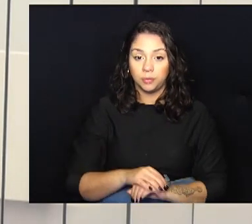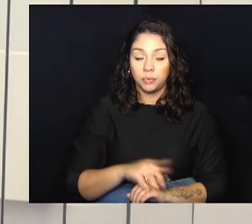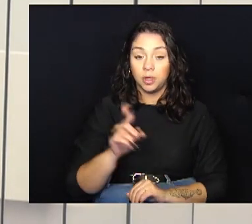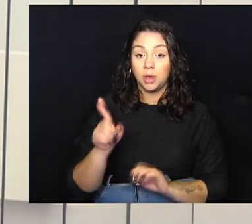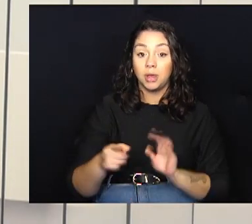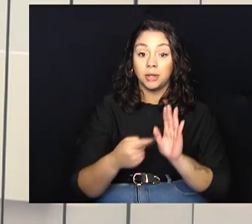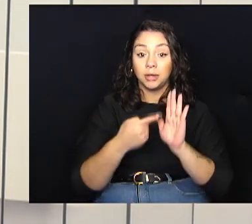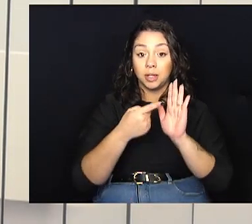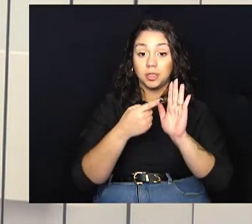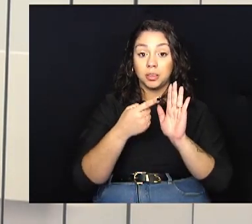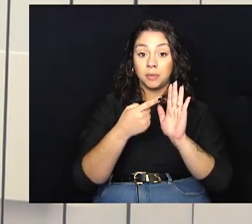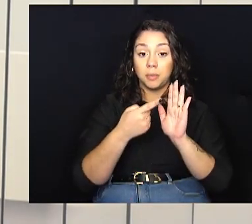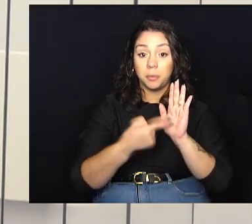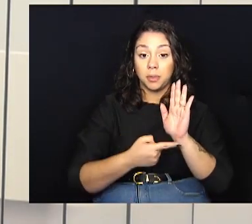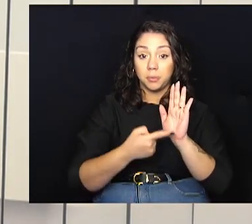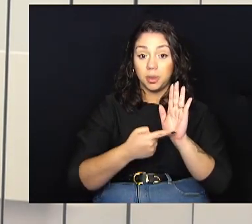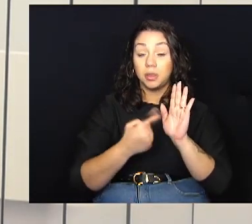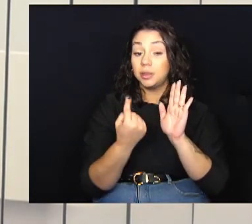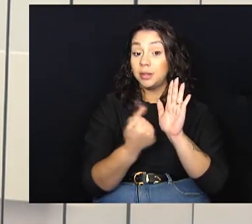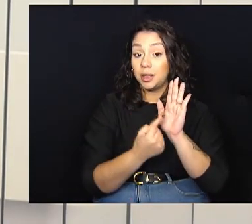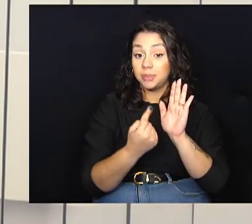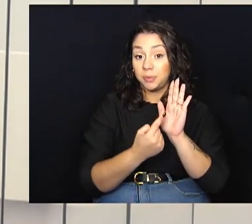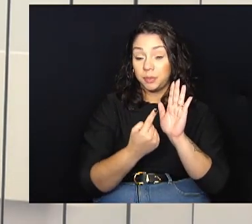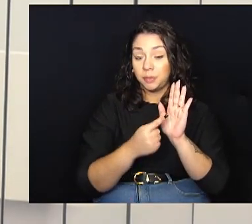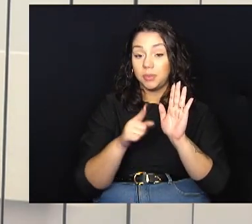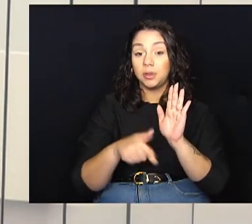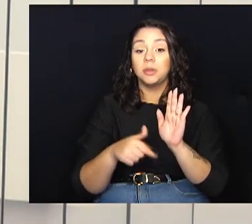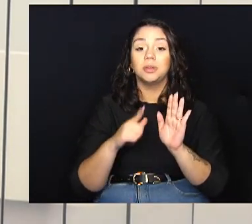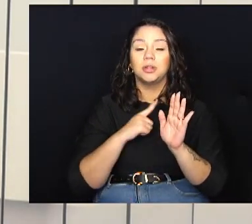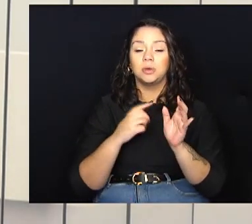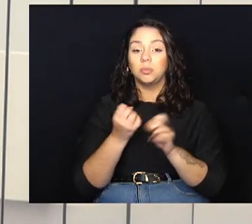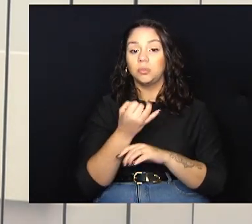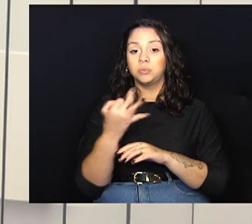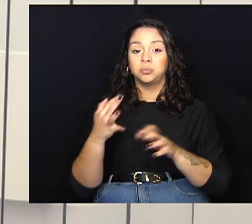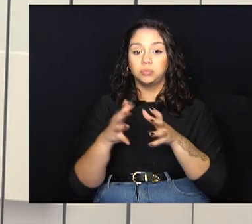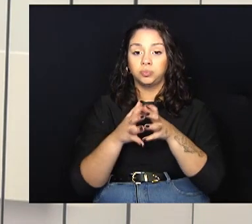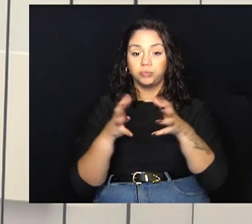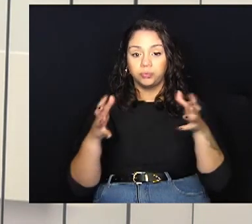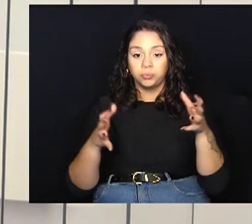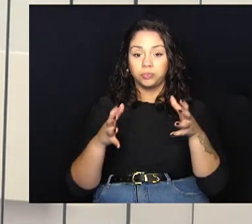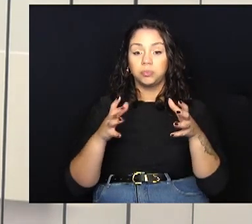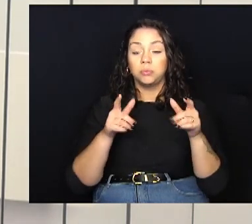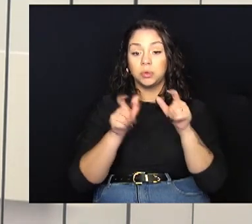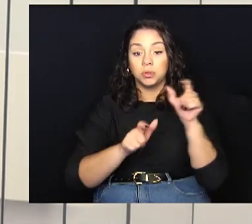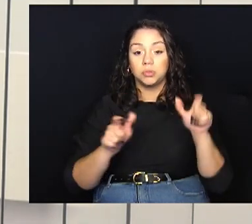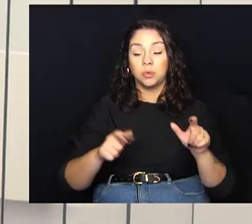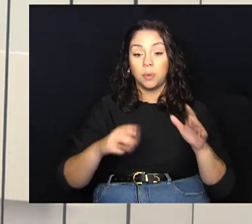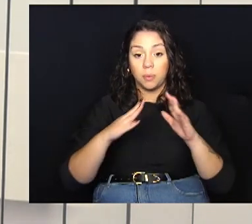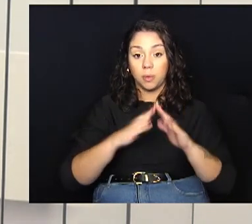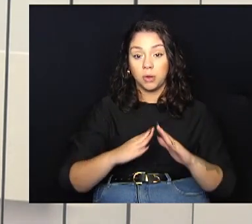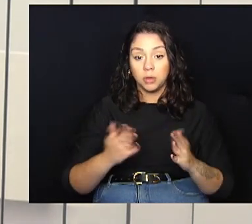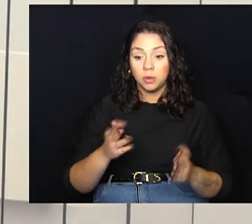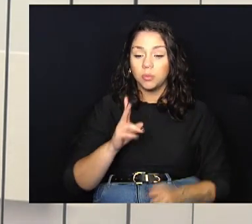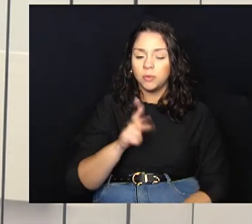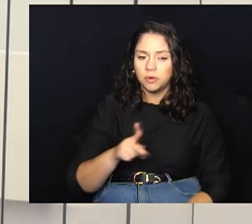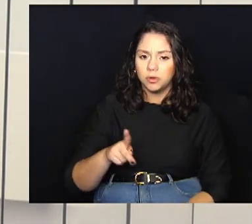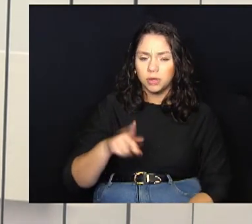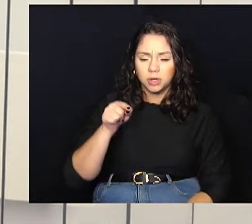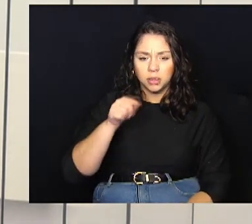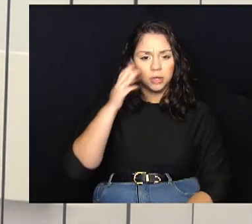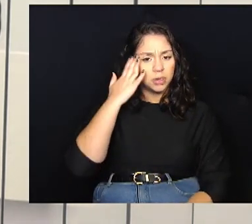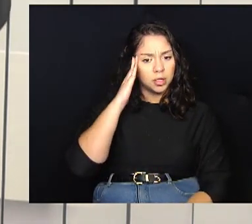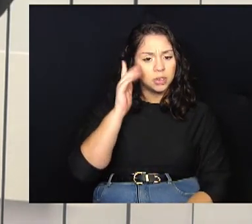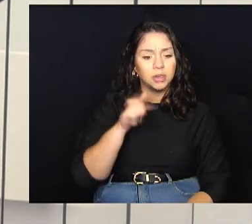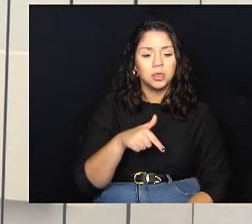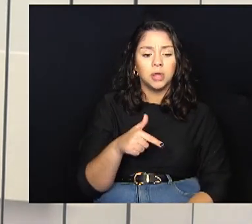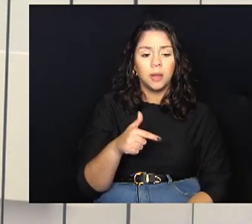do Brasil com 2 milhões 89.229 habitantes professor o senhor entende que existe